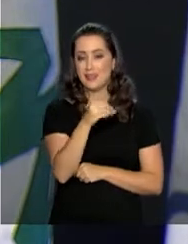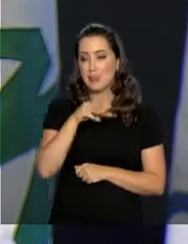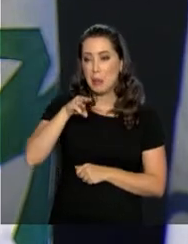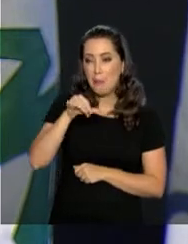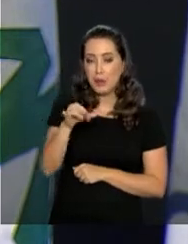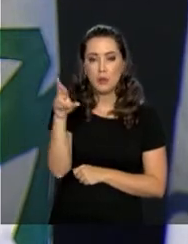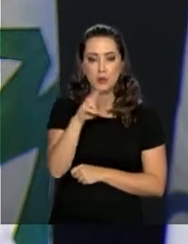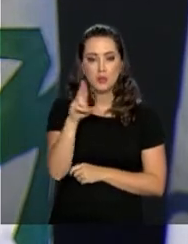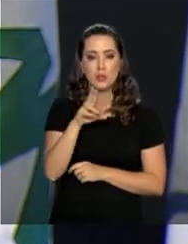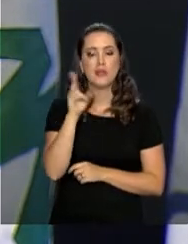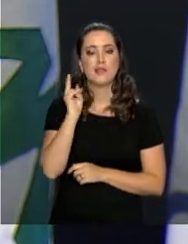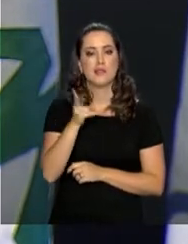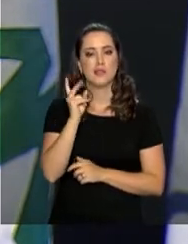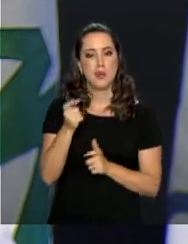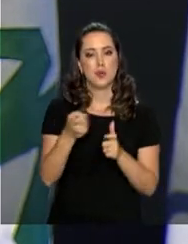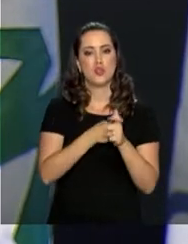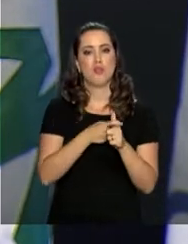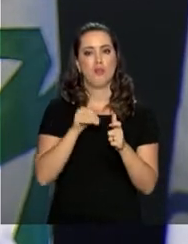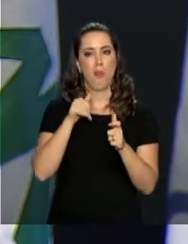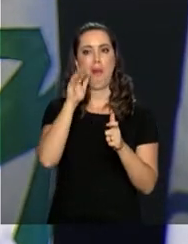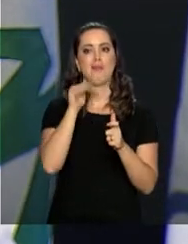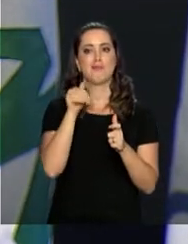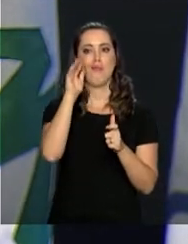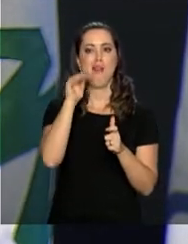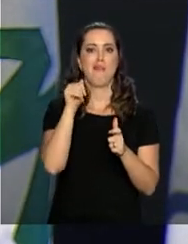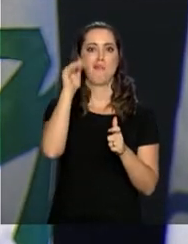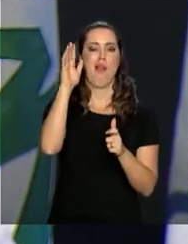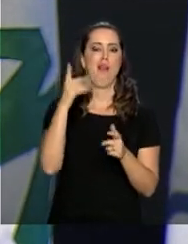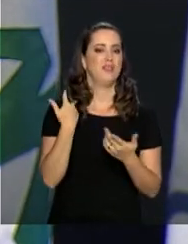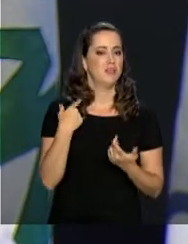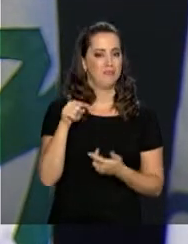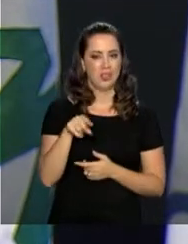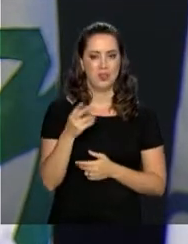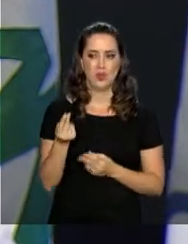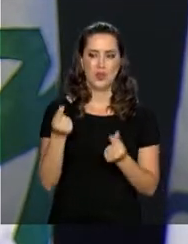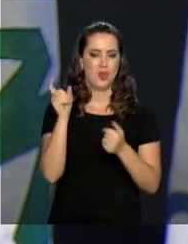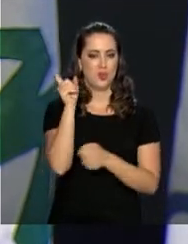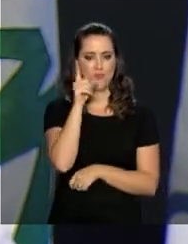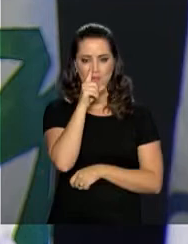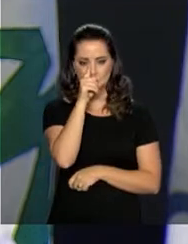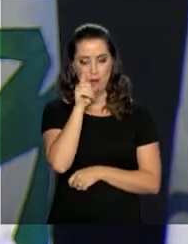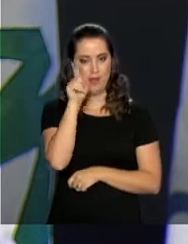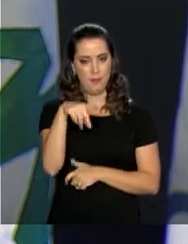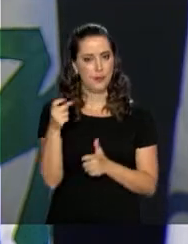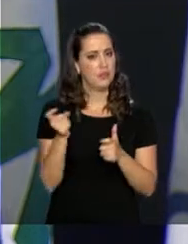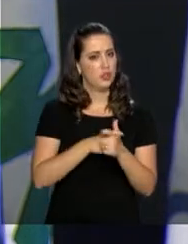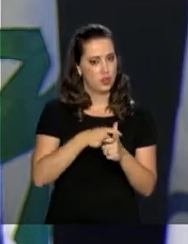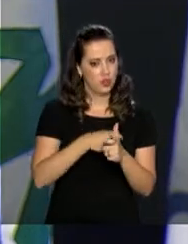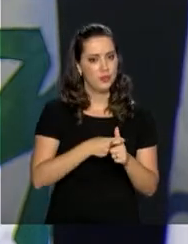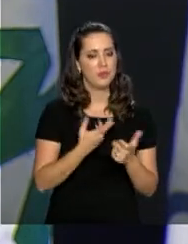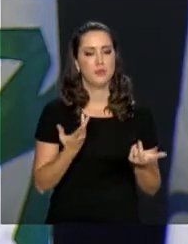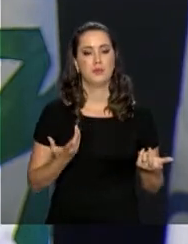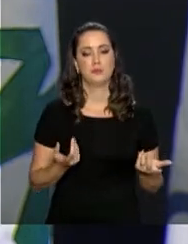fazem aumentar a dívida. Isso não é capital de risco, muito pelo contrário. É dívida pura.